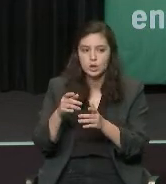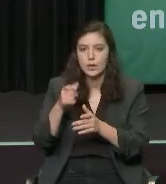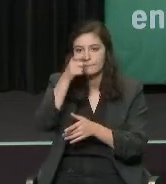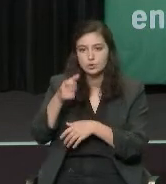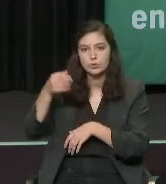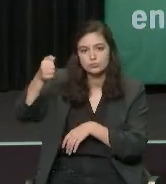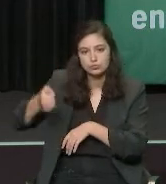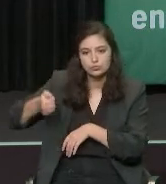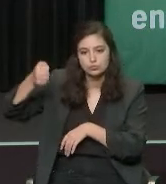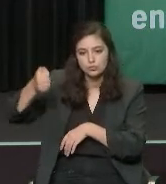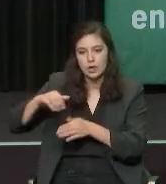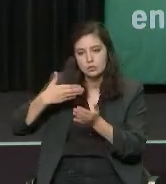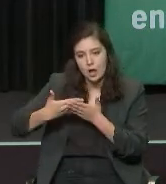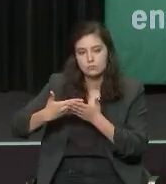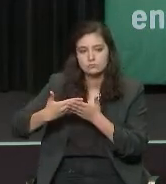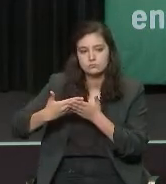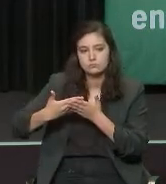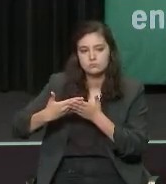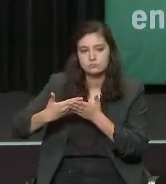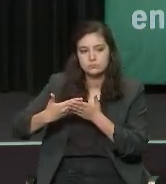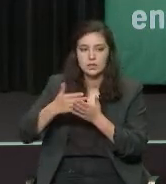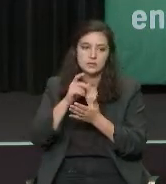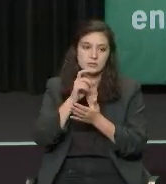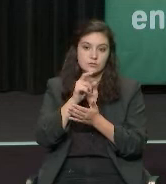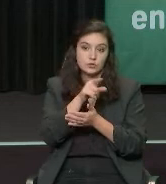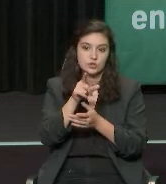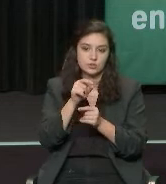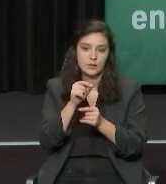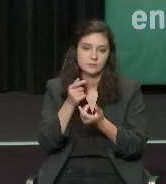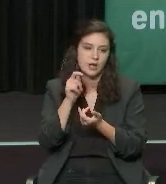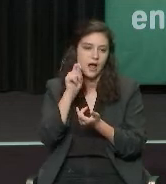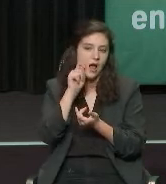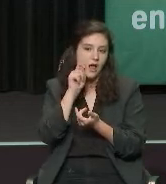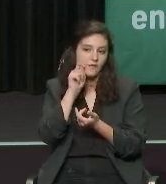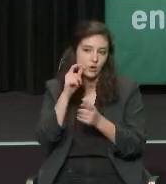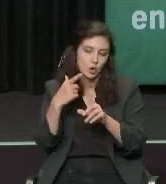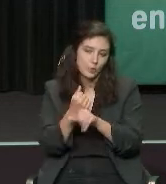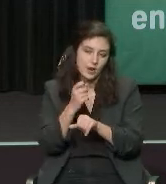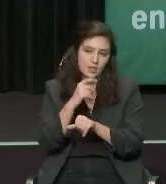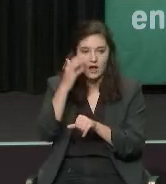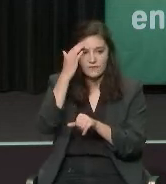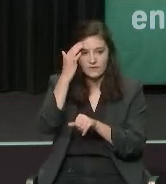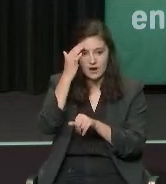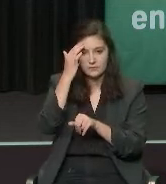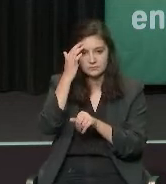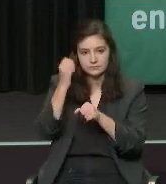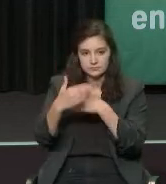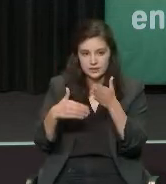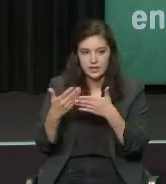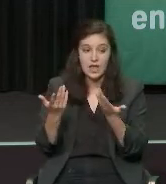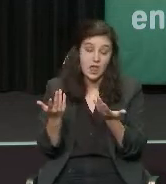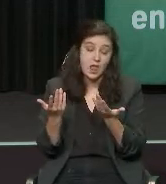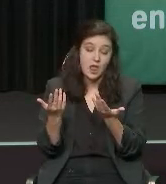o rendimento para conseguir comprar o iPhone que todos vocês querem ter. Portanto, há aqui um conjunto de expectativas. Isto só se